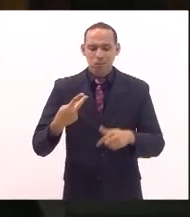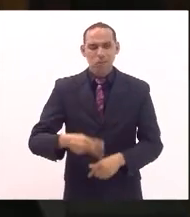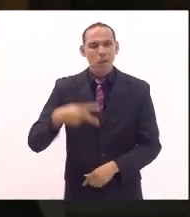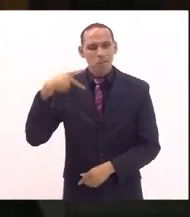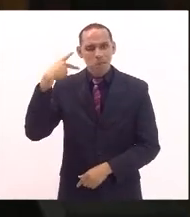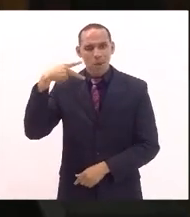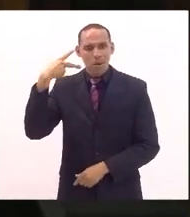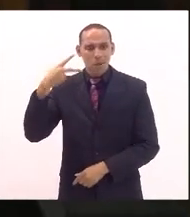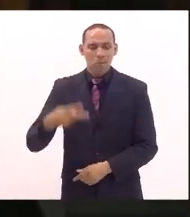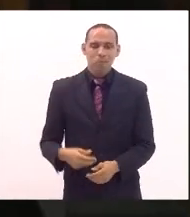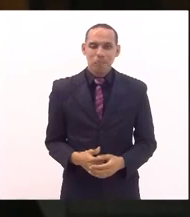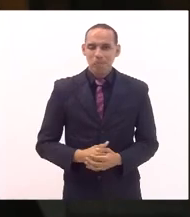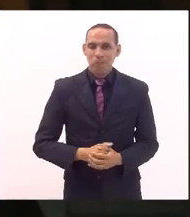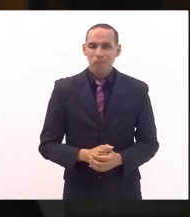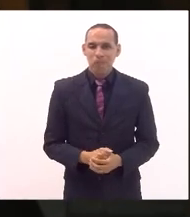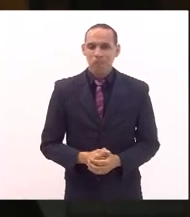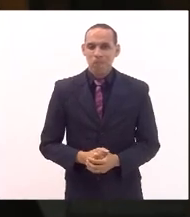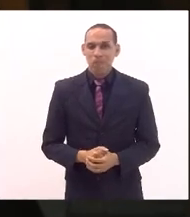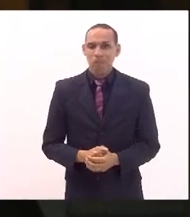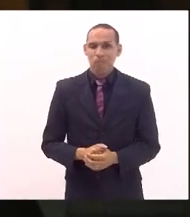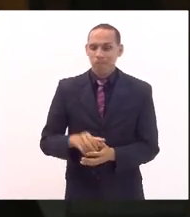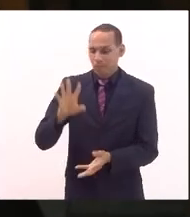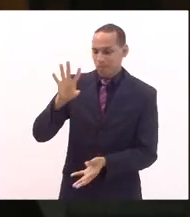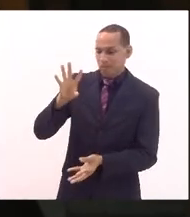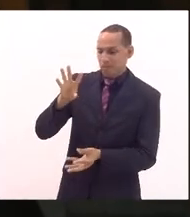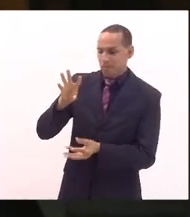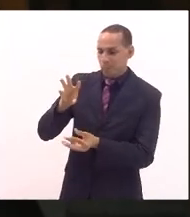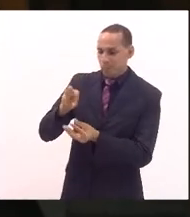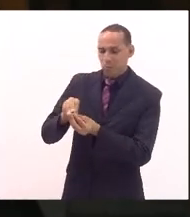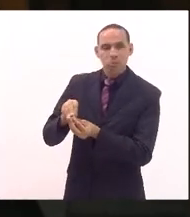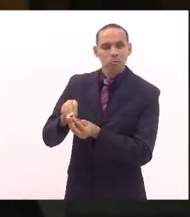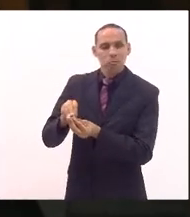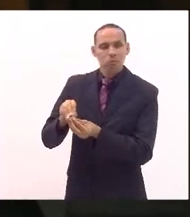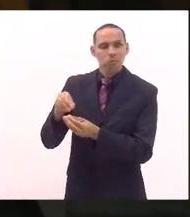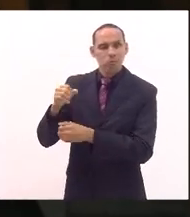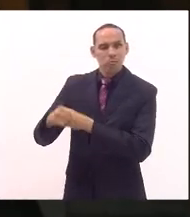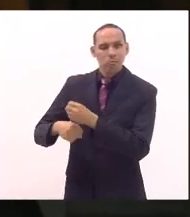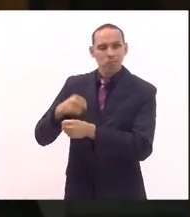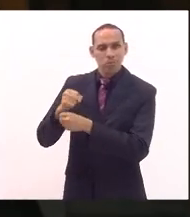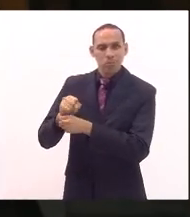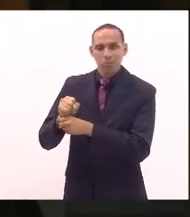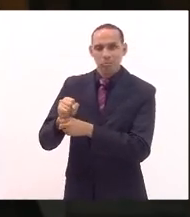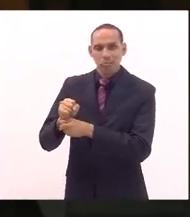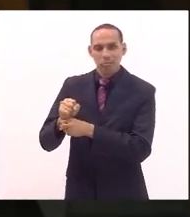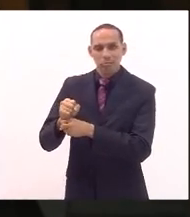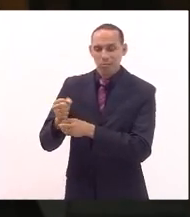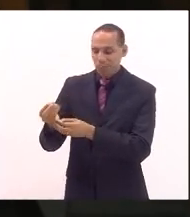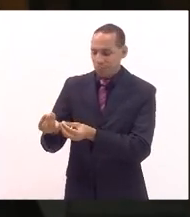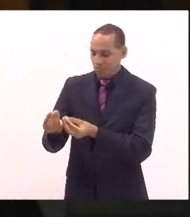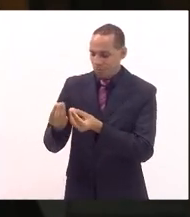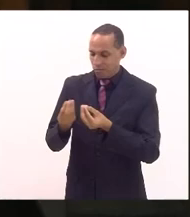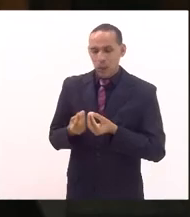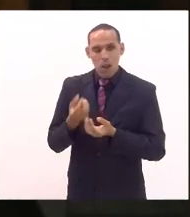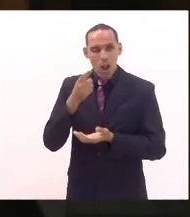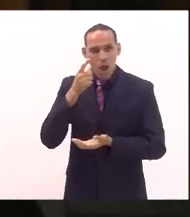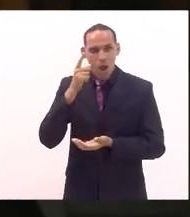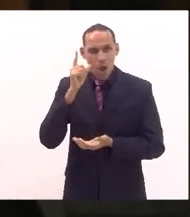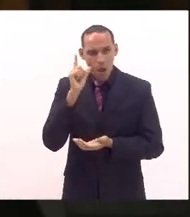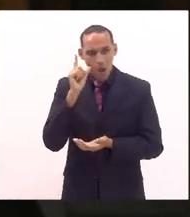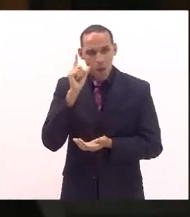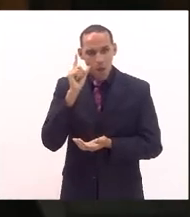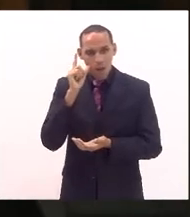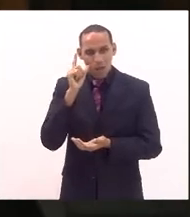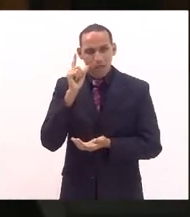parlamentares o e Nossa Senhora sinopse anual que foi me entrega no dia de ontem